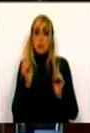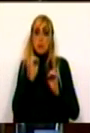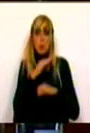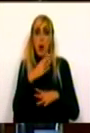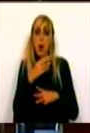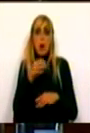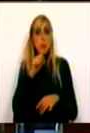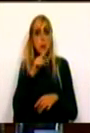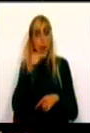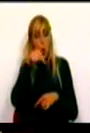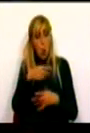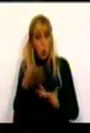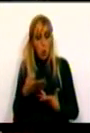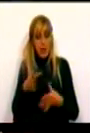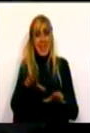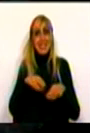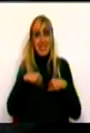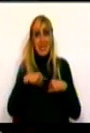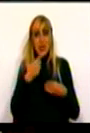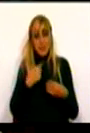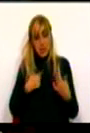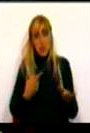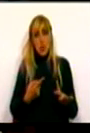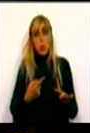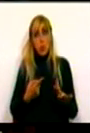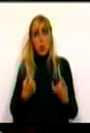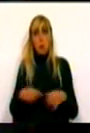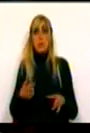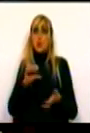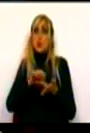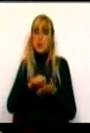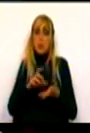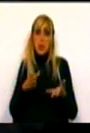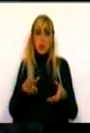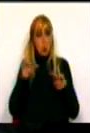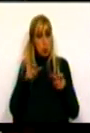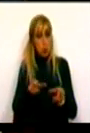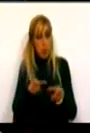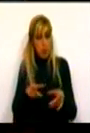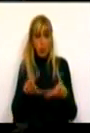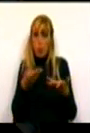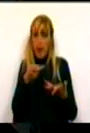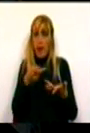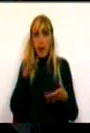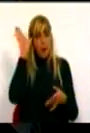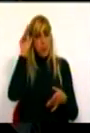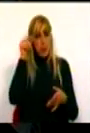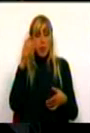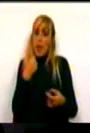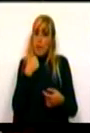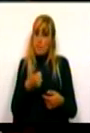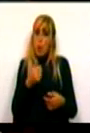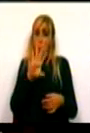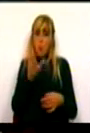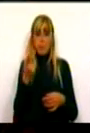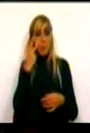segurado hoje de aceitar clube visão que um centro de comando de controlo está em almada é bom para o meu distrito